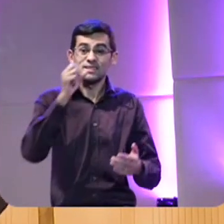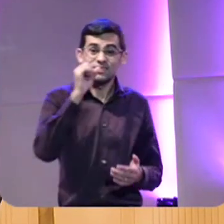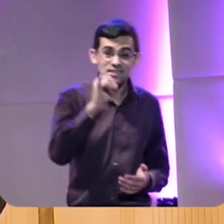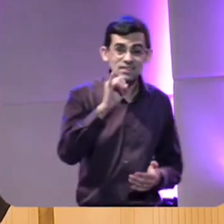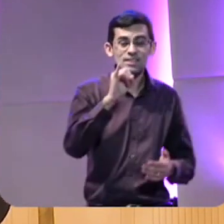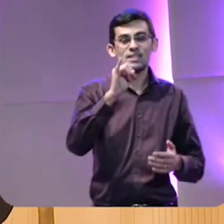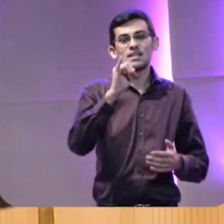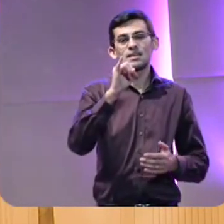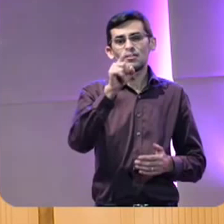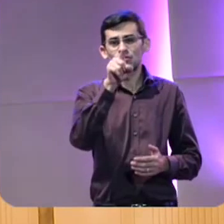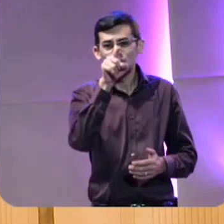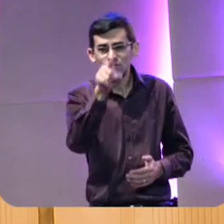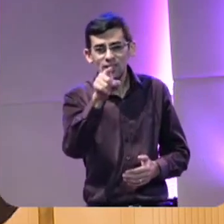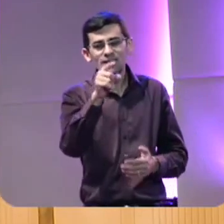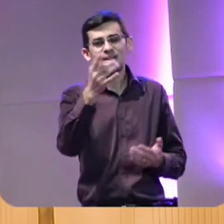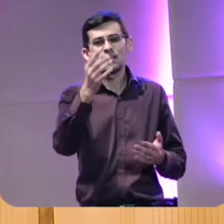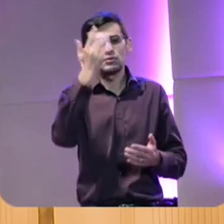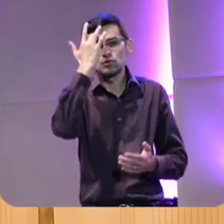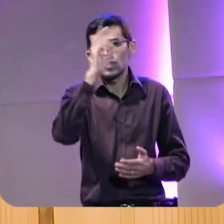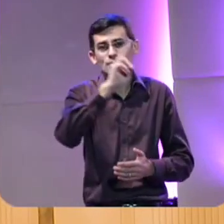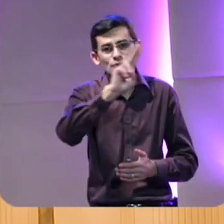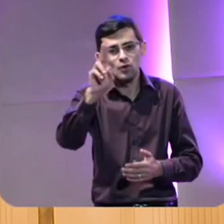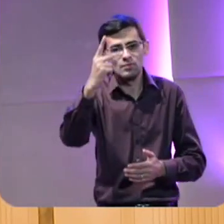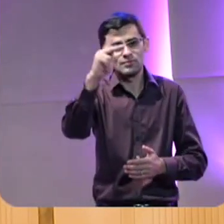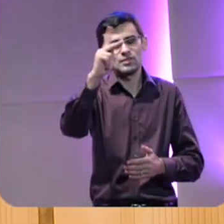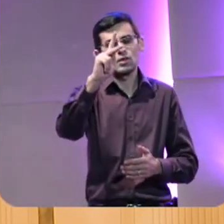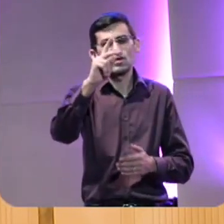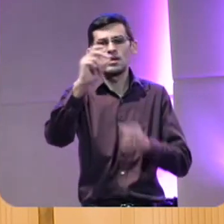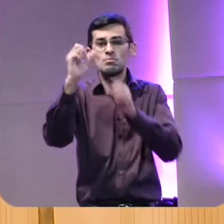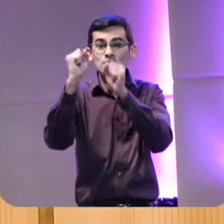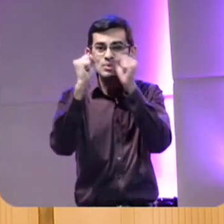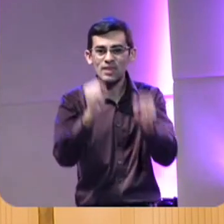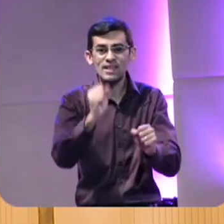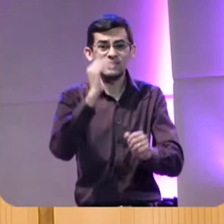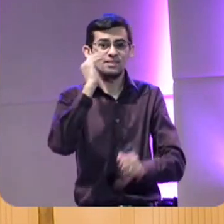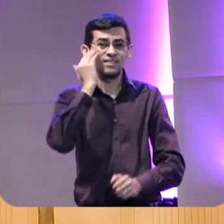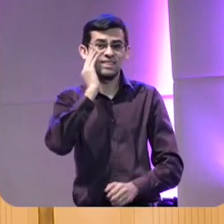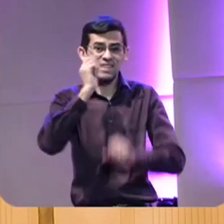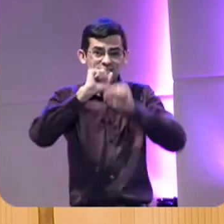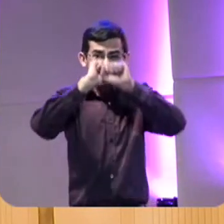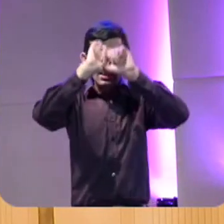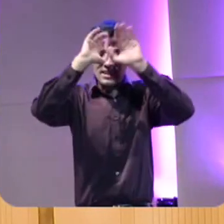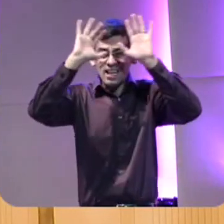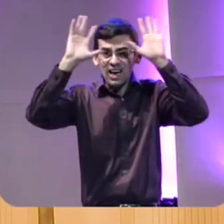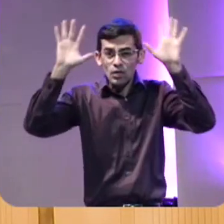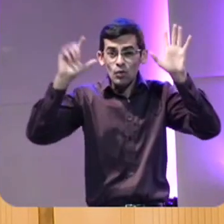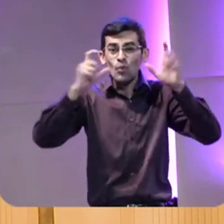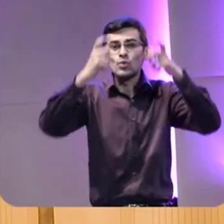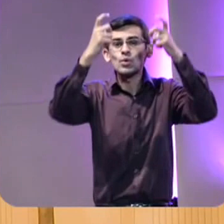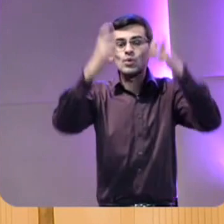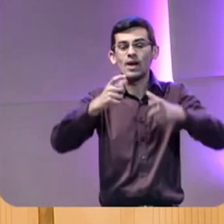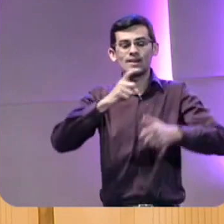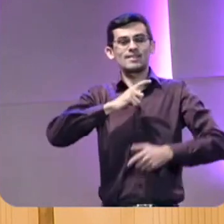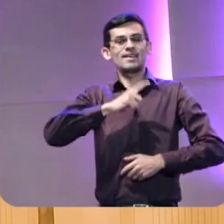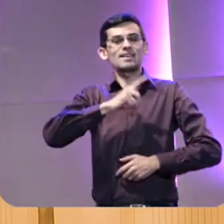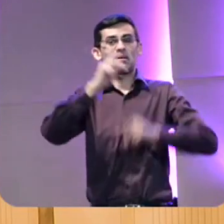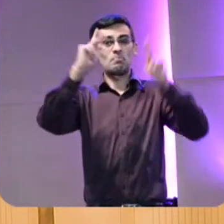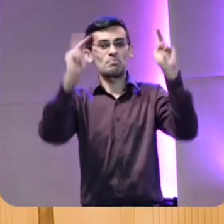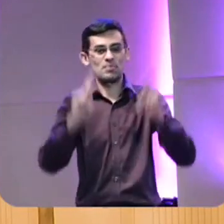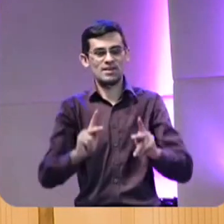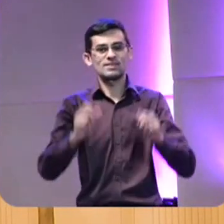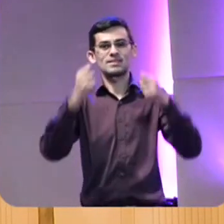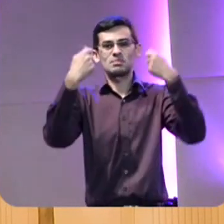se a Maria, se o Antônio, sei lá o seu nome, pudesse entender onde está a paz que ele